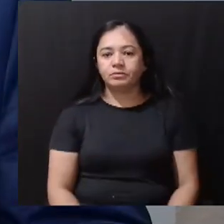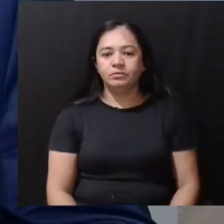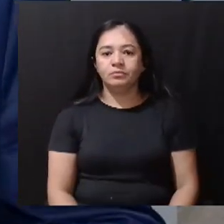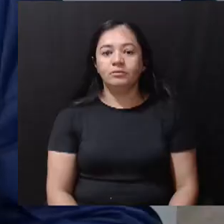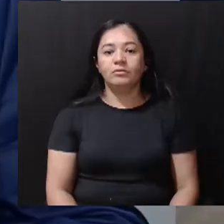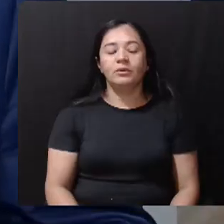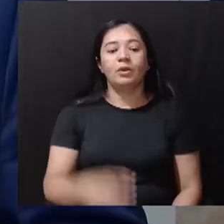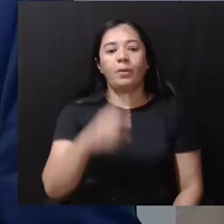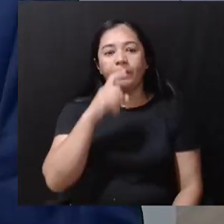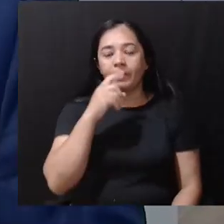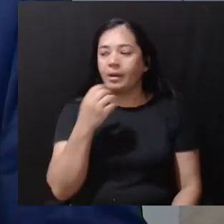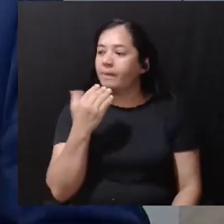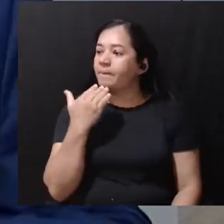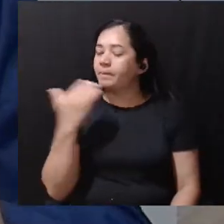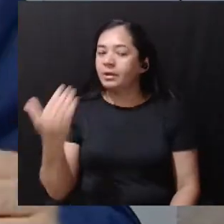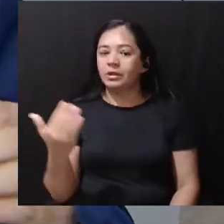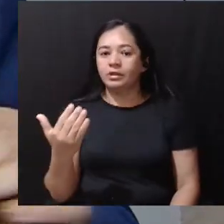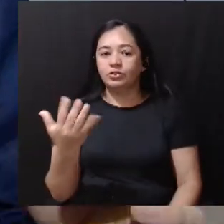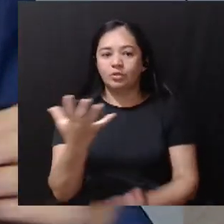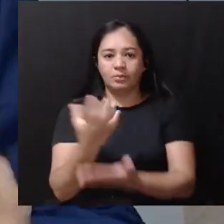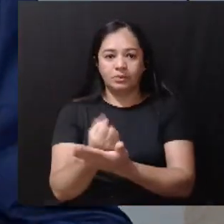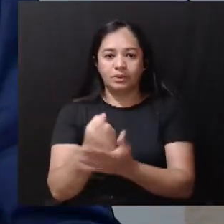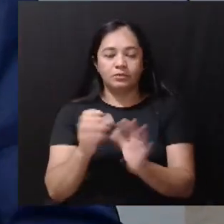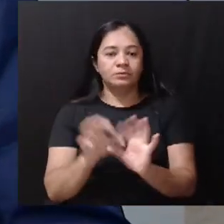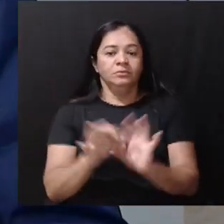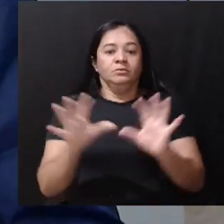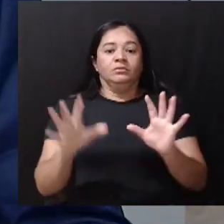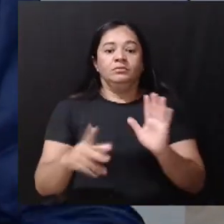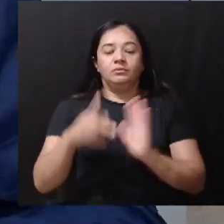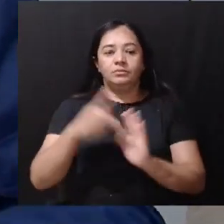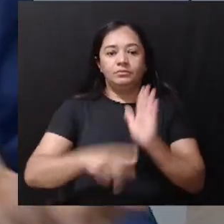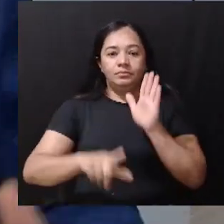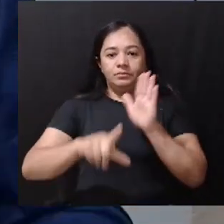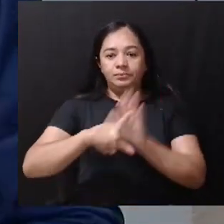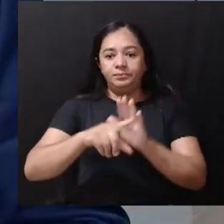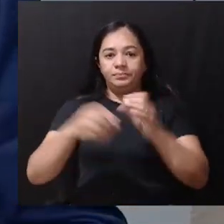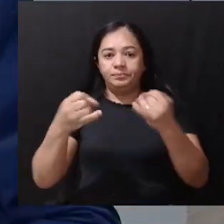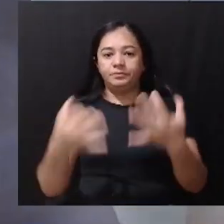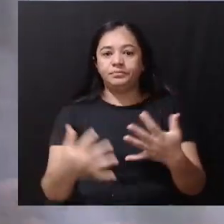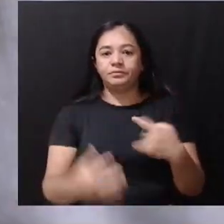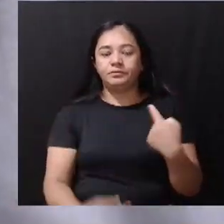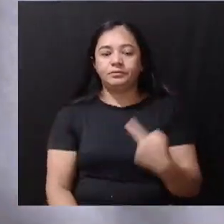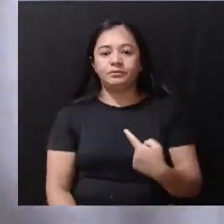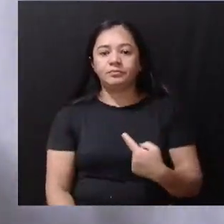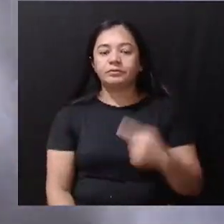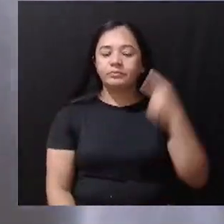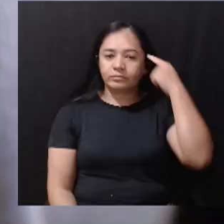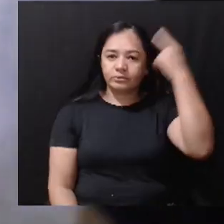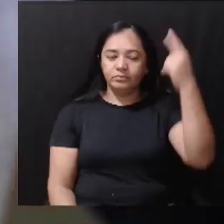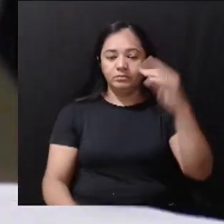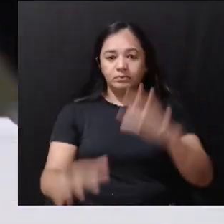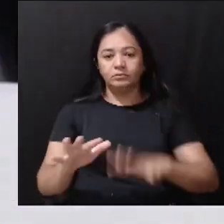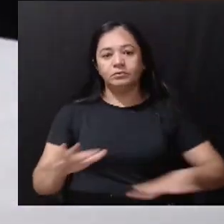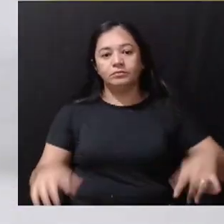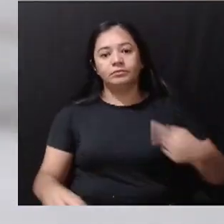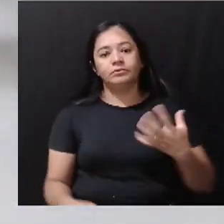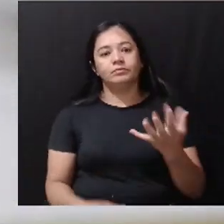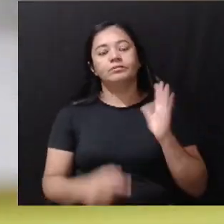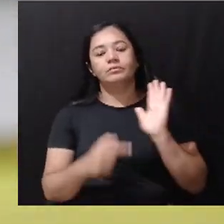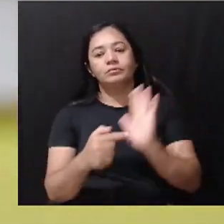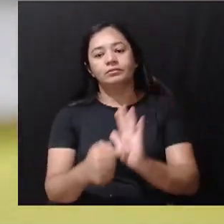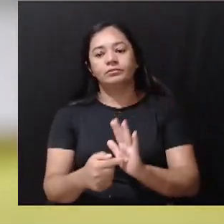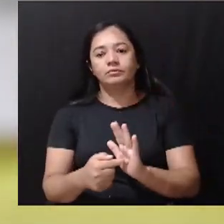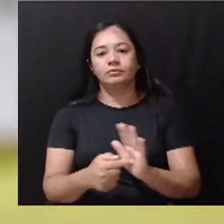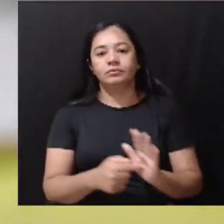aplicativo, é algo que a gente ainda vai colocar no projeto de lei, especificar bem, né? Essa é uma ideia geral que a gente quer apresentar e tramitando aqui na